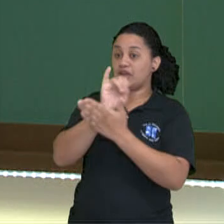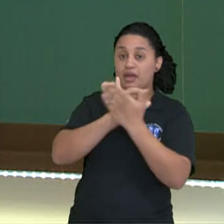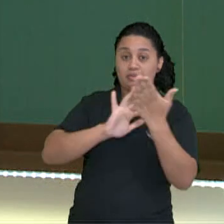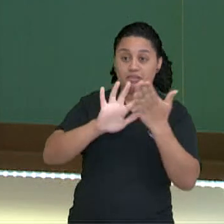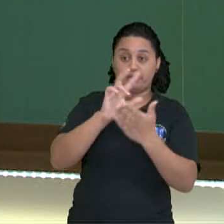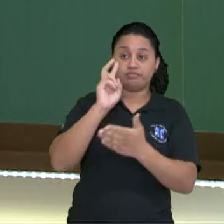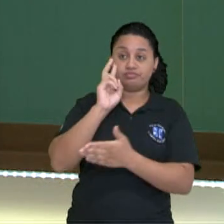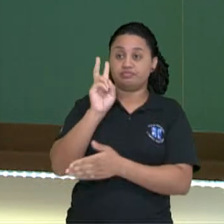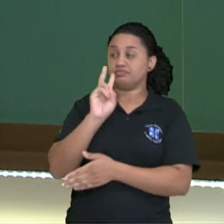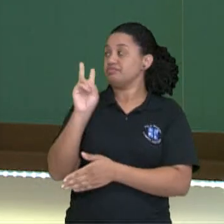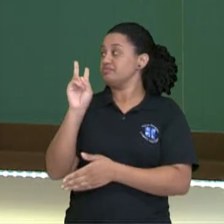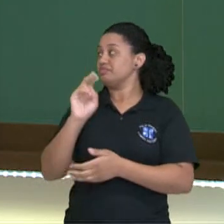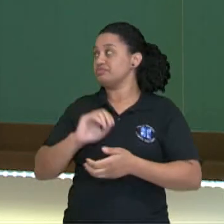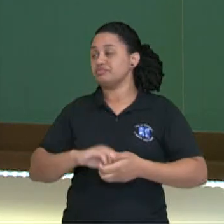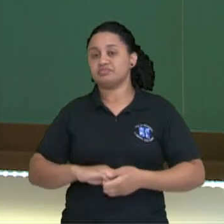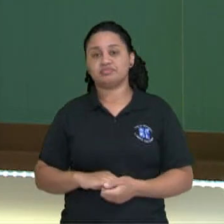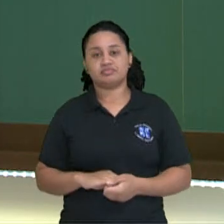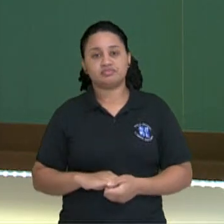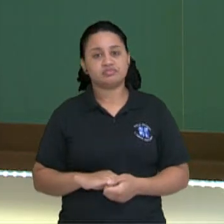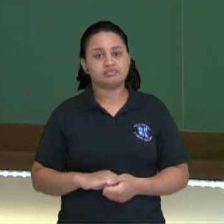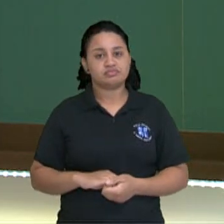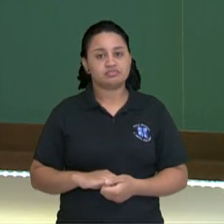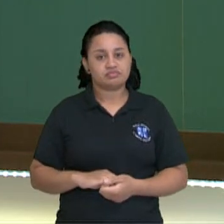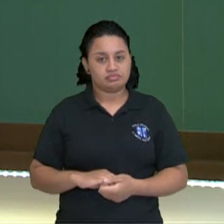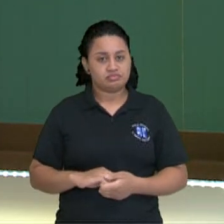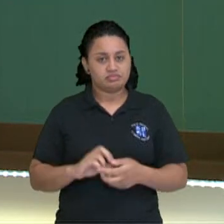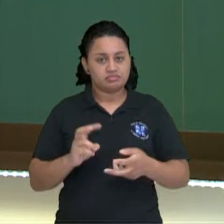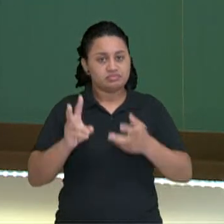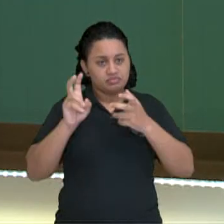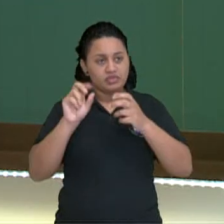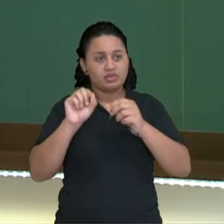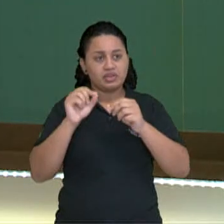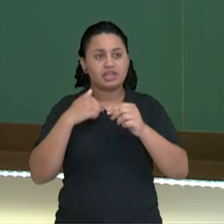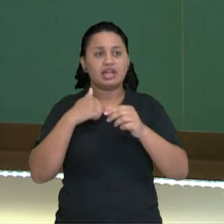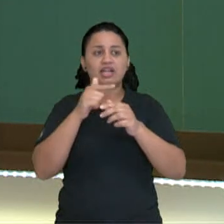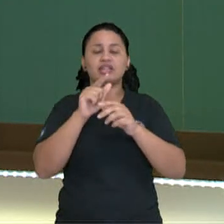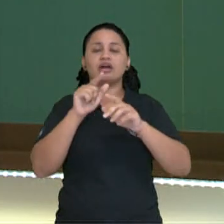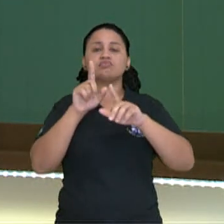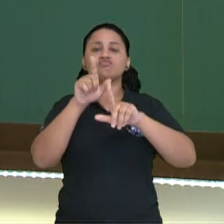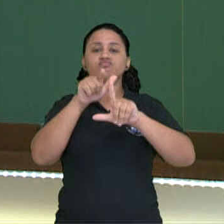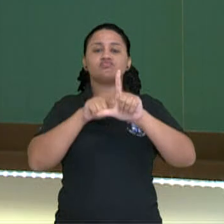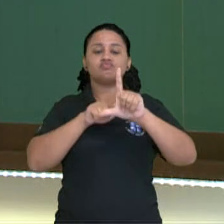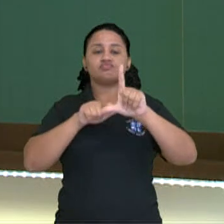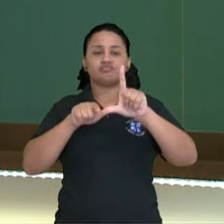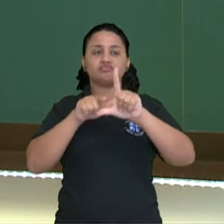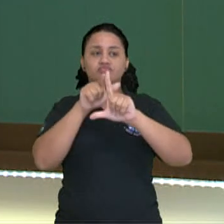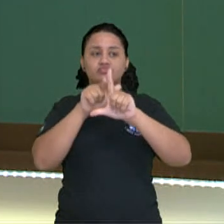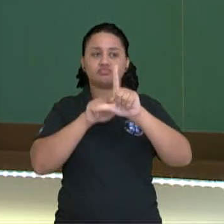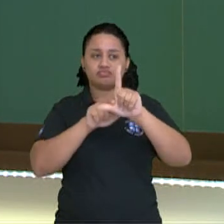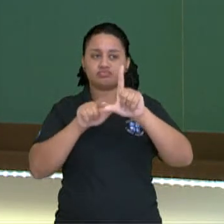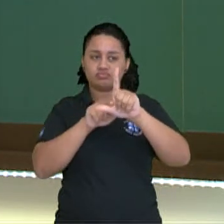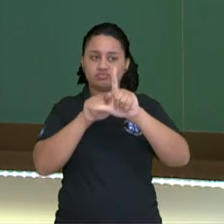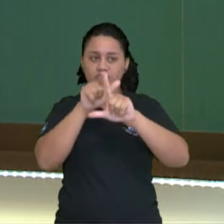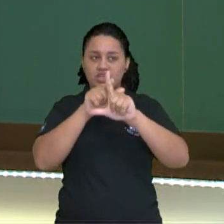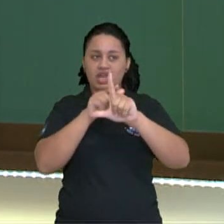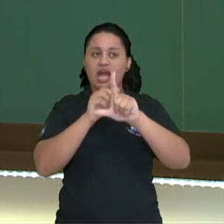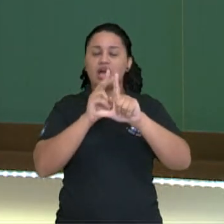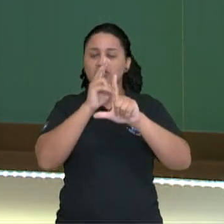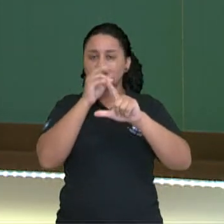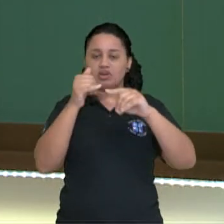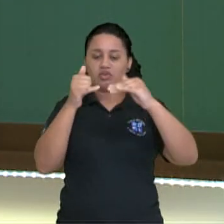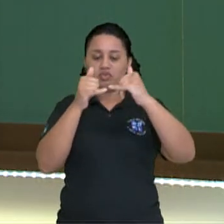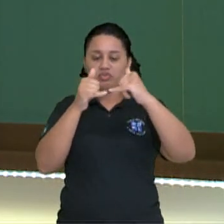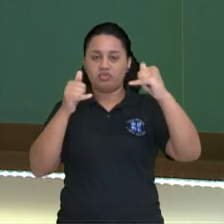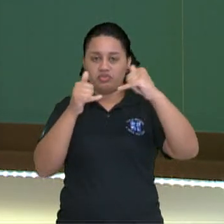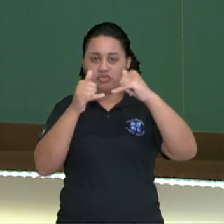está perpendicular a esse fio. O que quer dizer perpendicular? Formando um ângulo de 90 graus com o fio. E o fio está ali